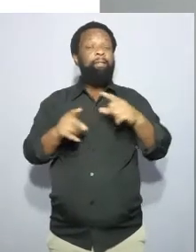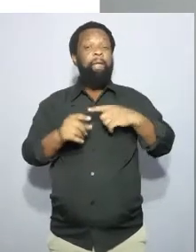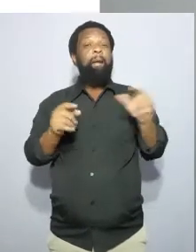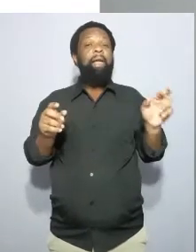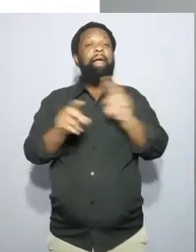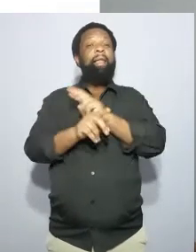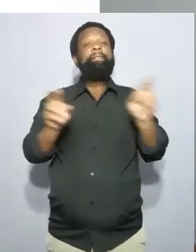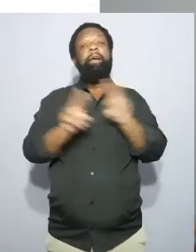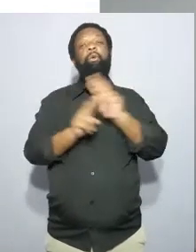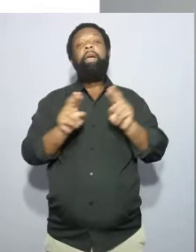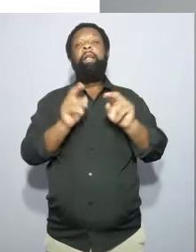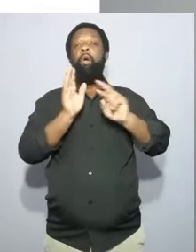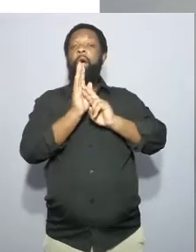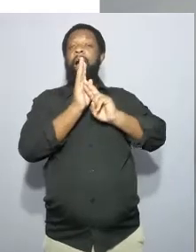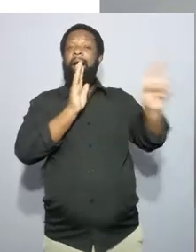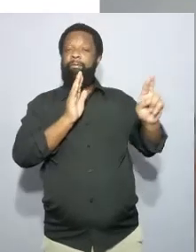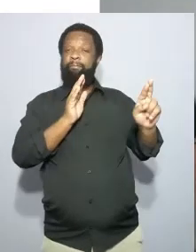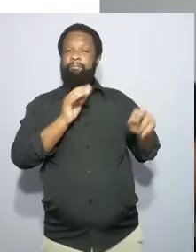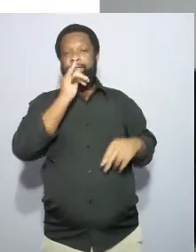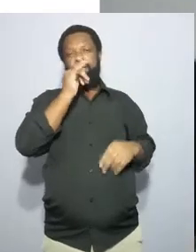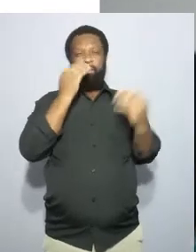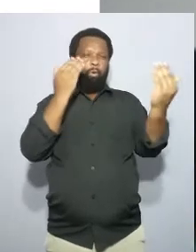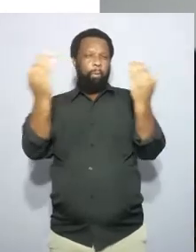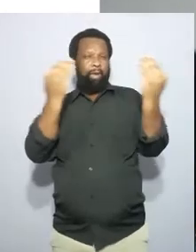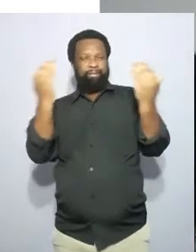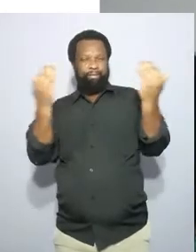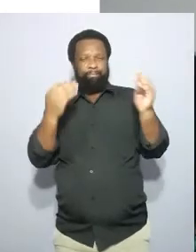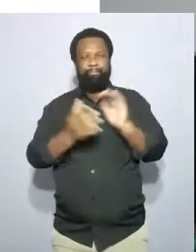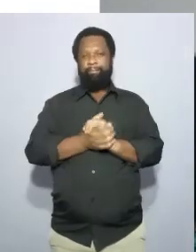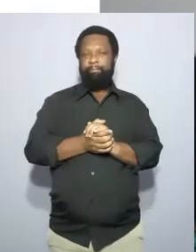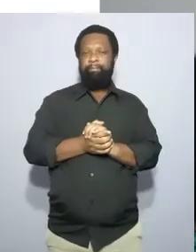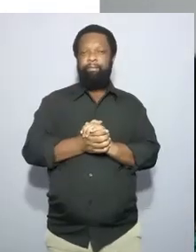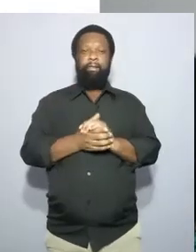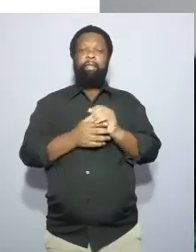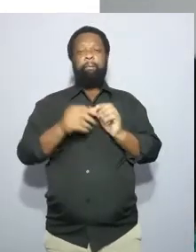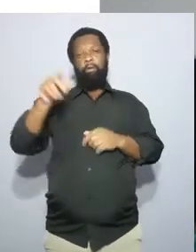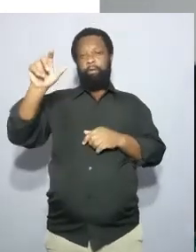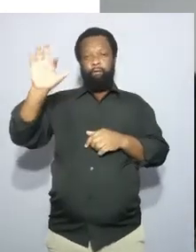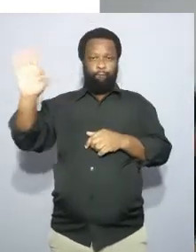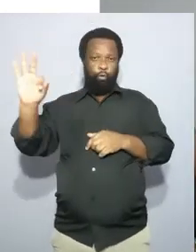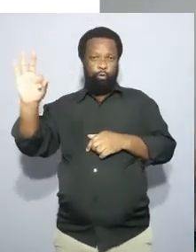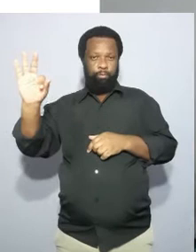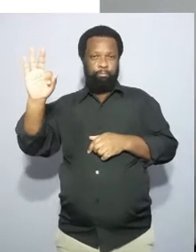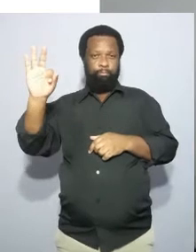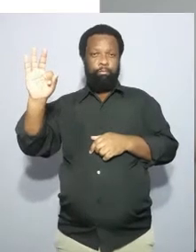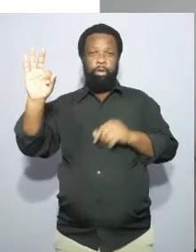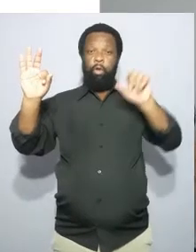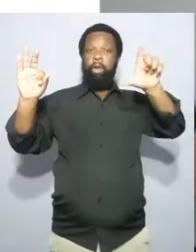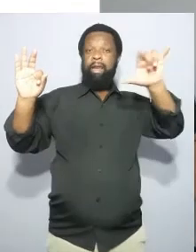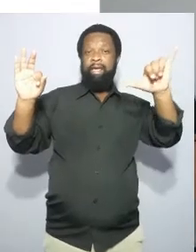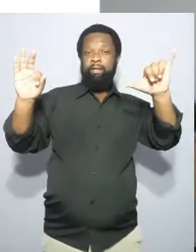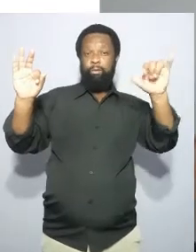o raio atômico. Se nós compararmos agora o flúor com o lítio,